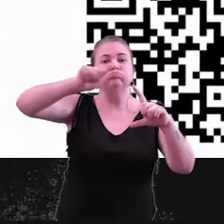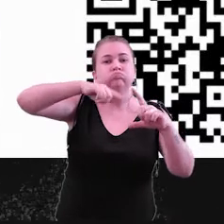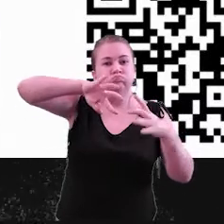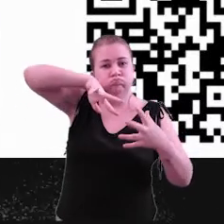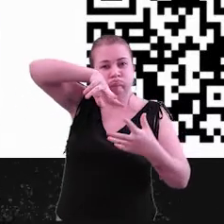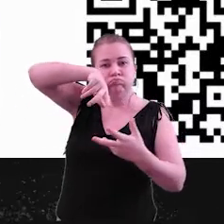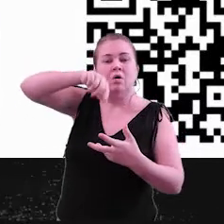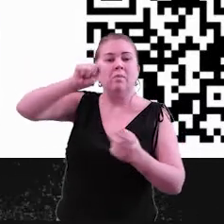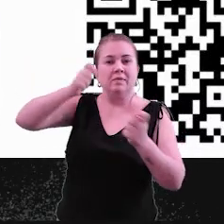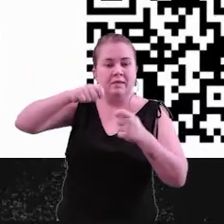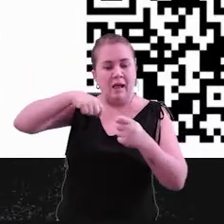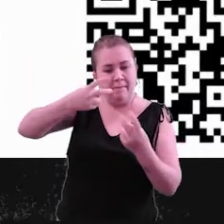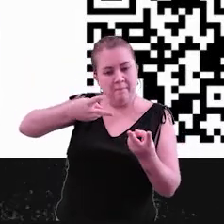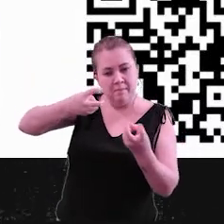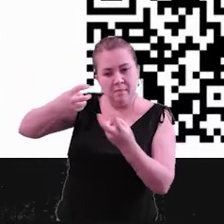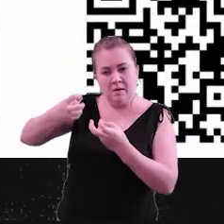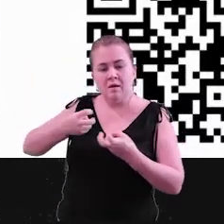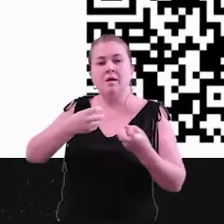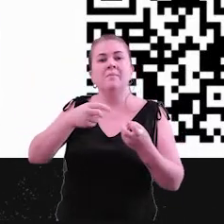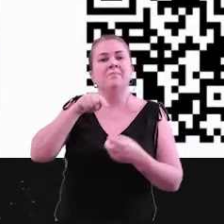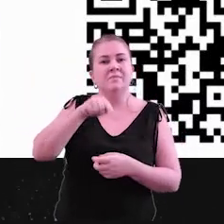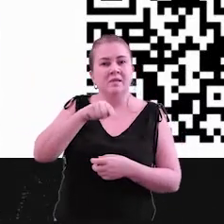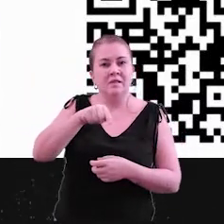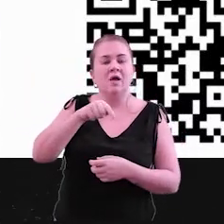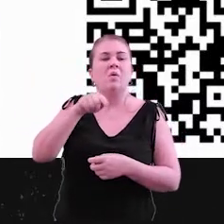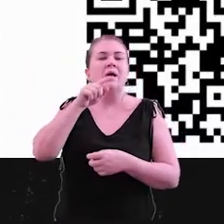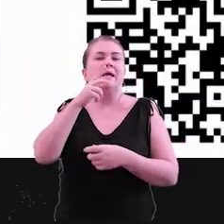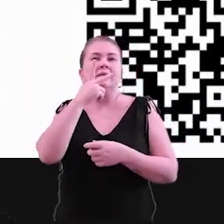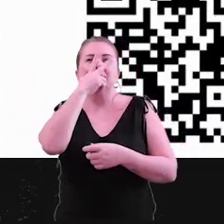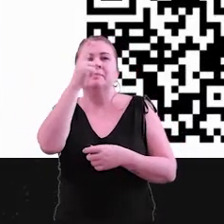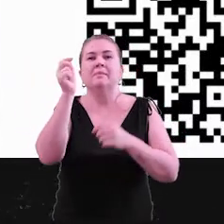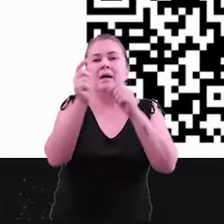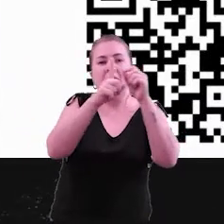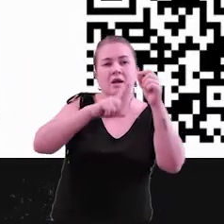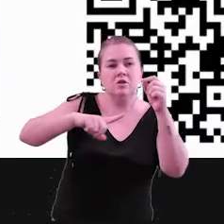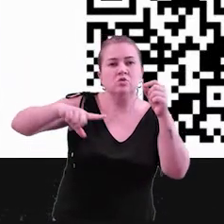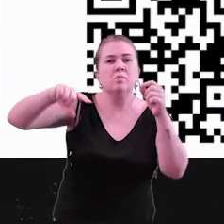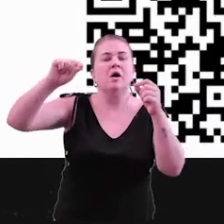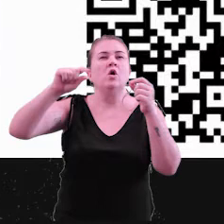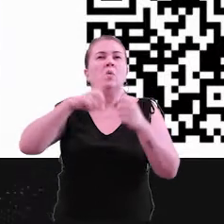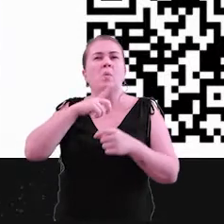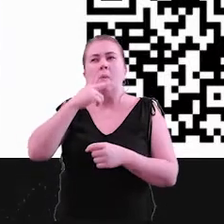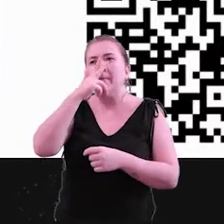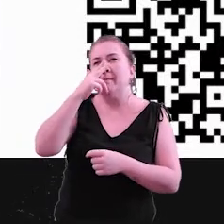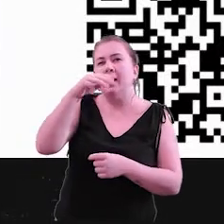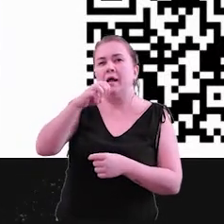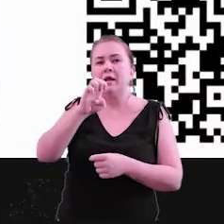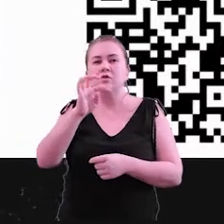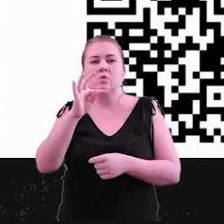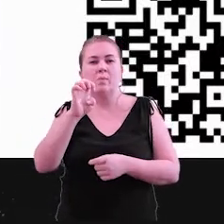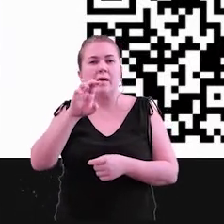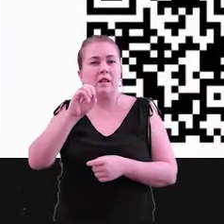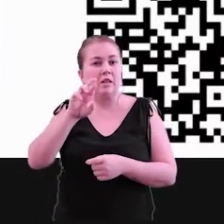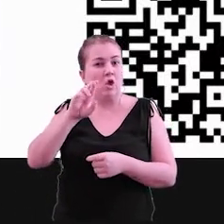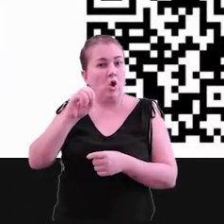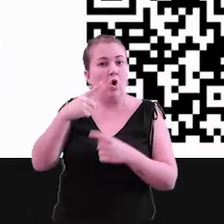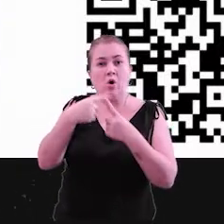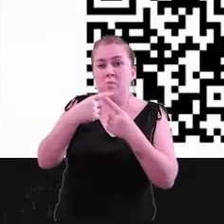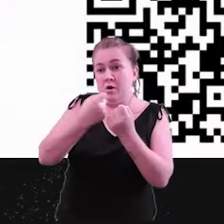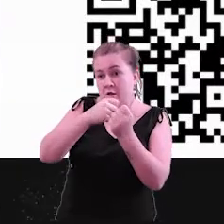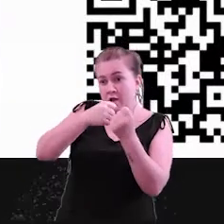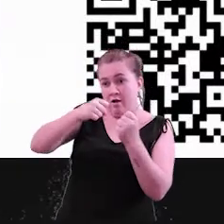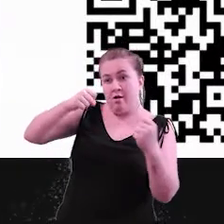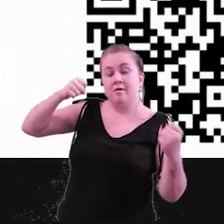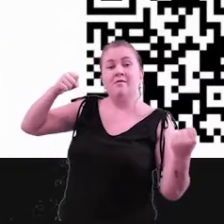um meteoro, talvez, bem grande, né? O outro visitante, esse é o planeta Terra, há 4 bilhões de anos